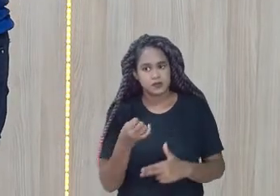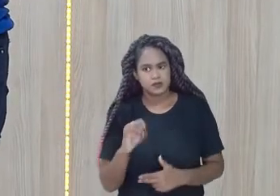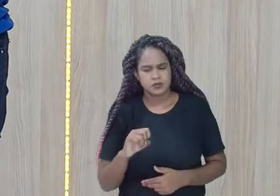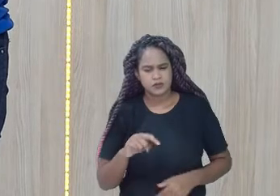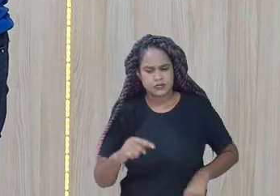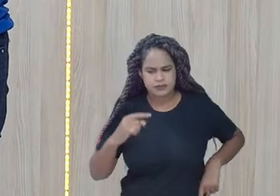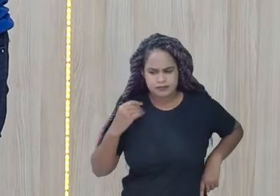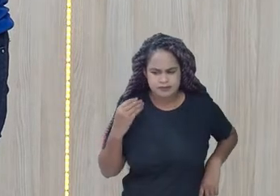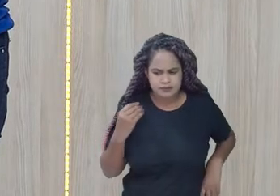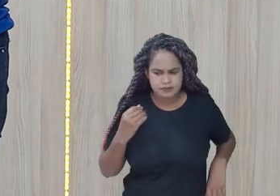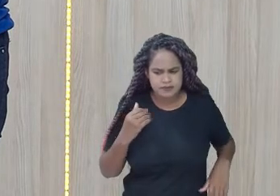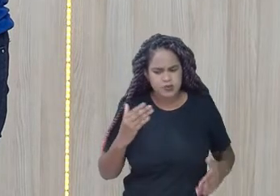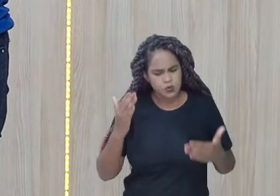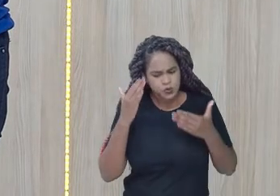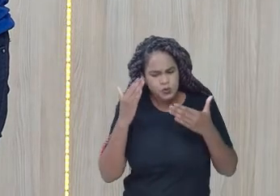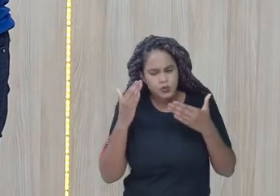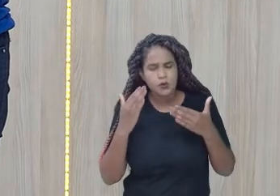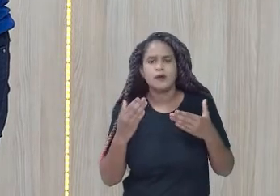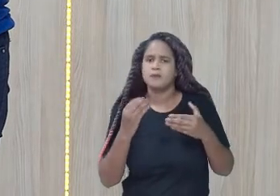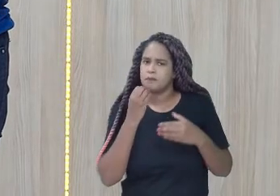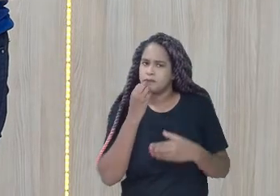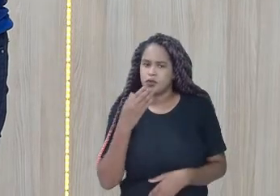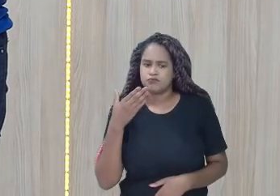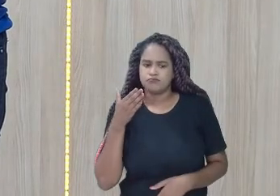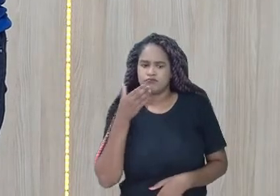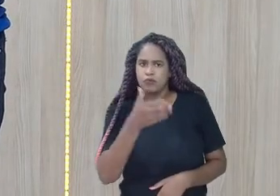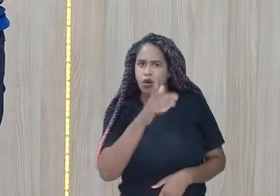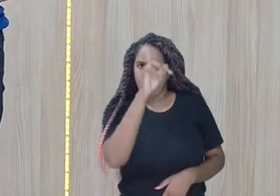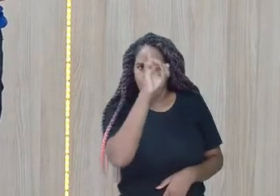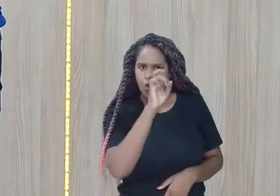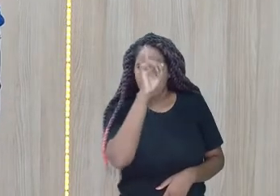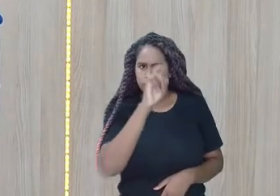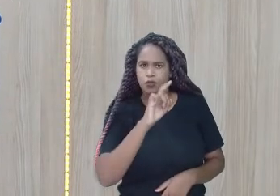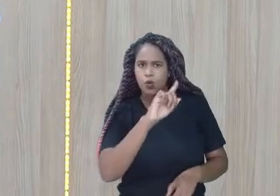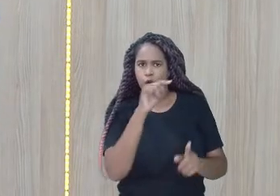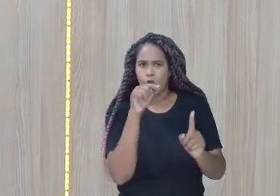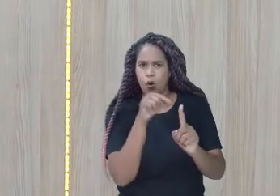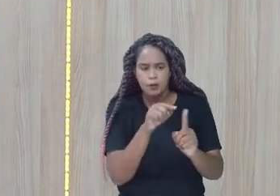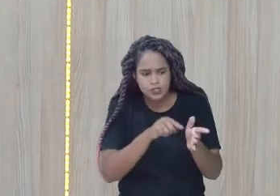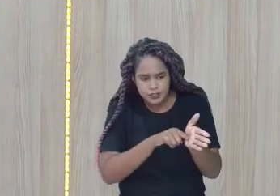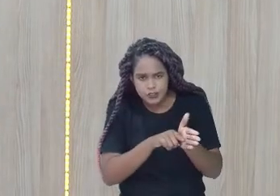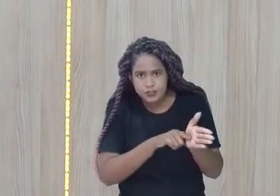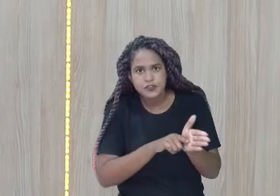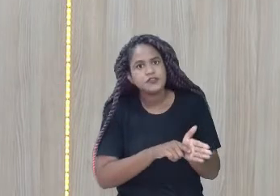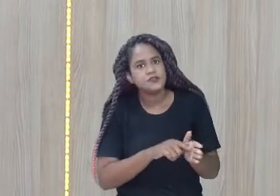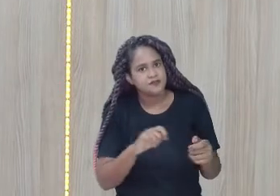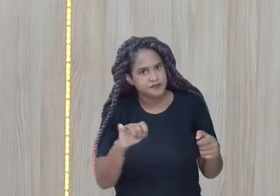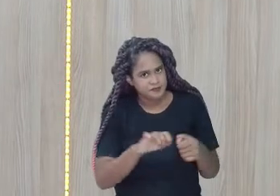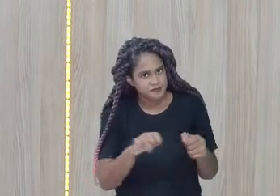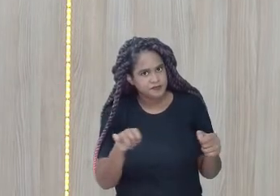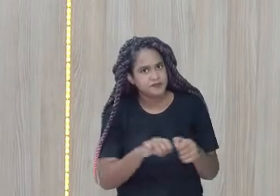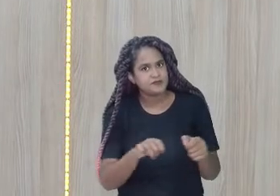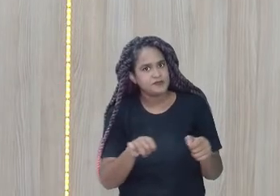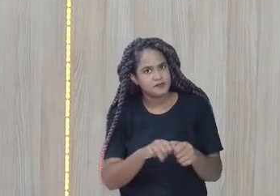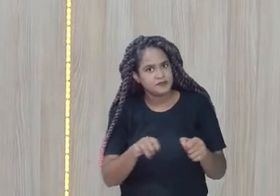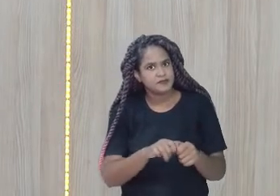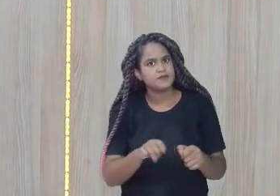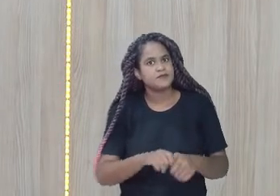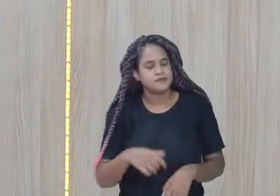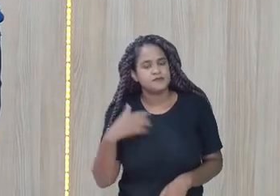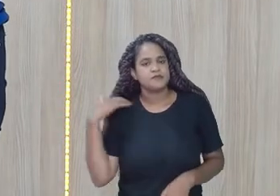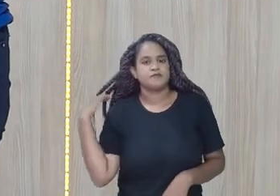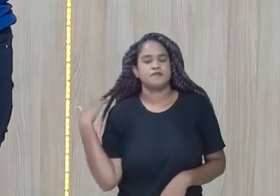você procurar imediatamente um posto de saúde para fazer o teste, tá certo? Fazer o teste para ficar